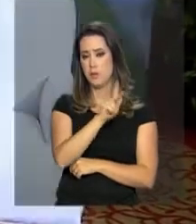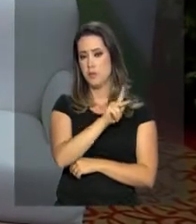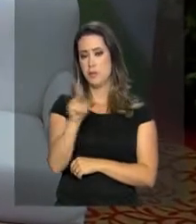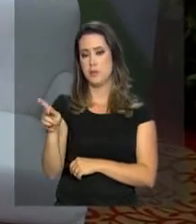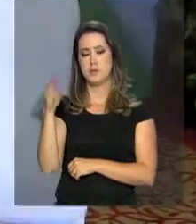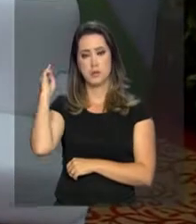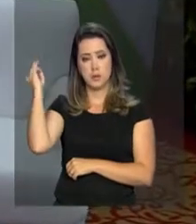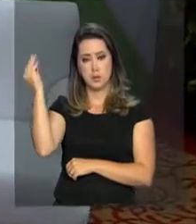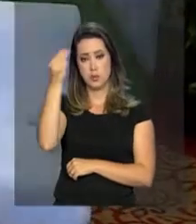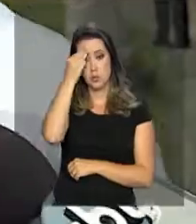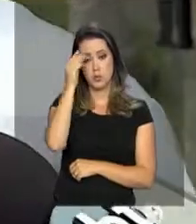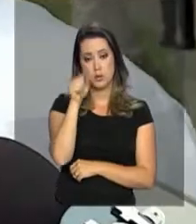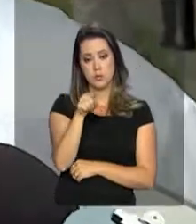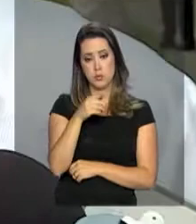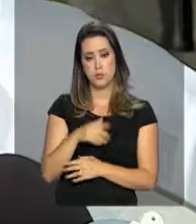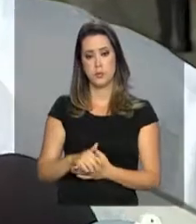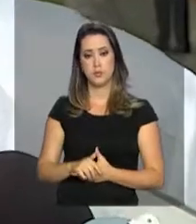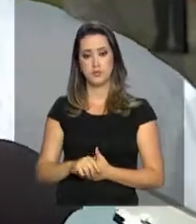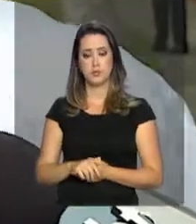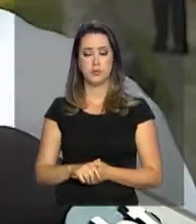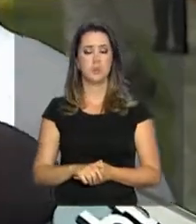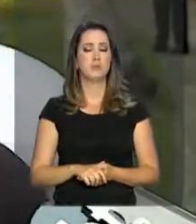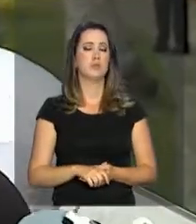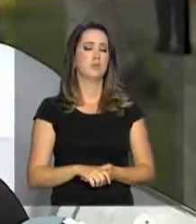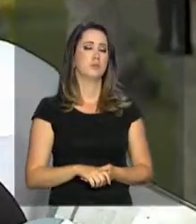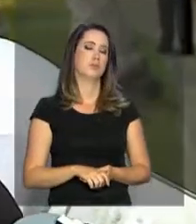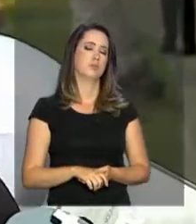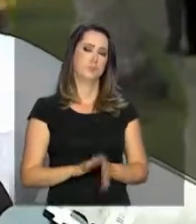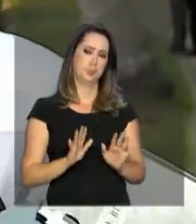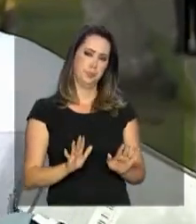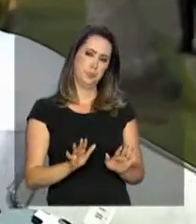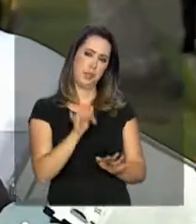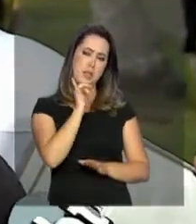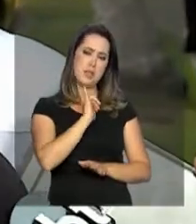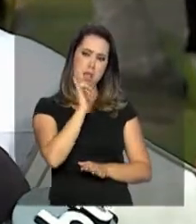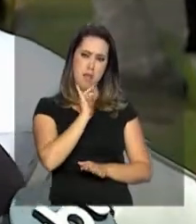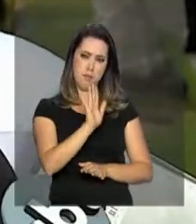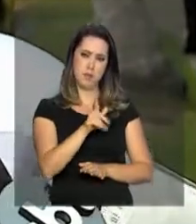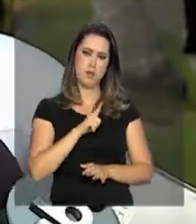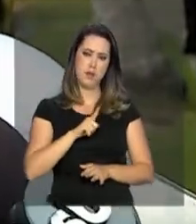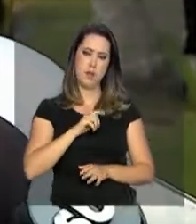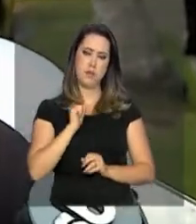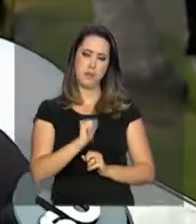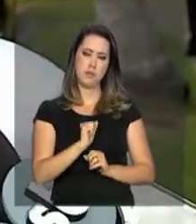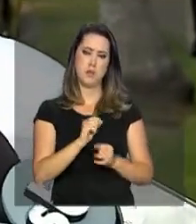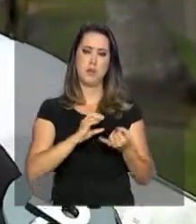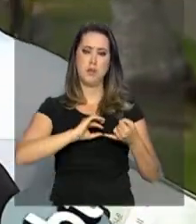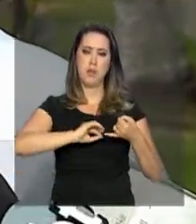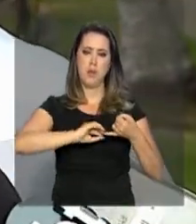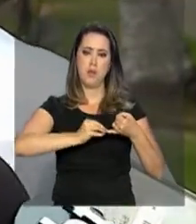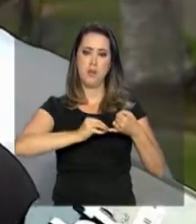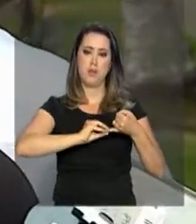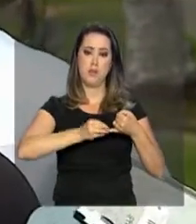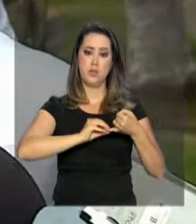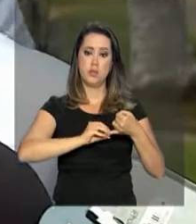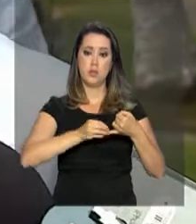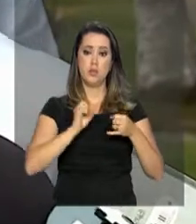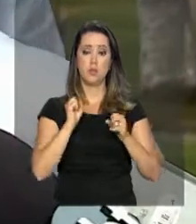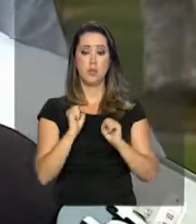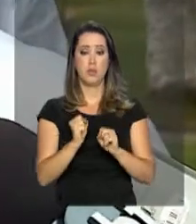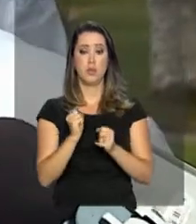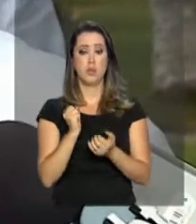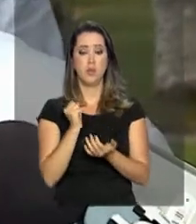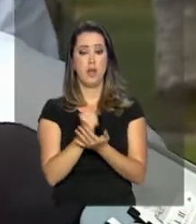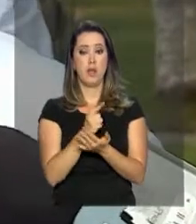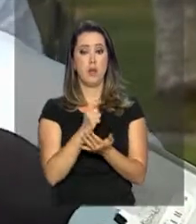enrique pn e tu a possibilidade de por exemplo vou dar um exemplo no caso do feijão que é o méxico quer exportar o brasil e